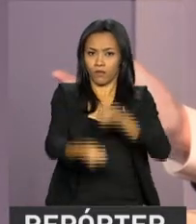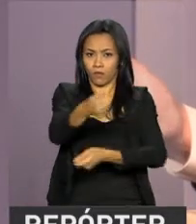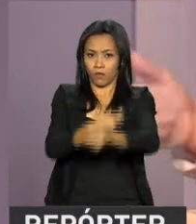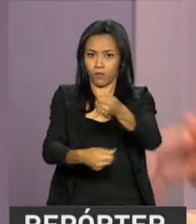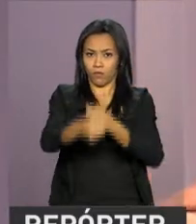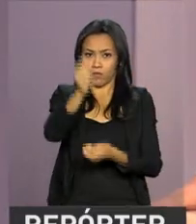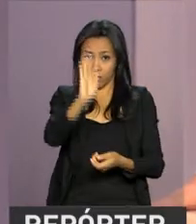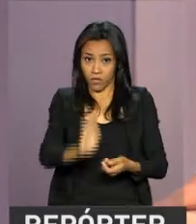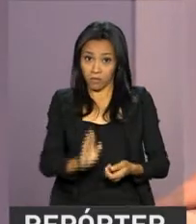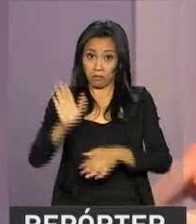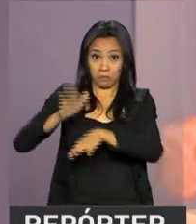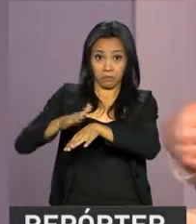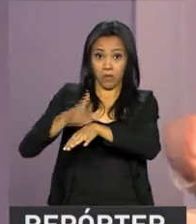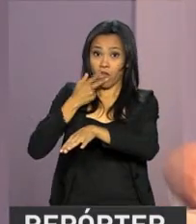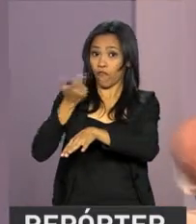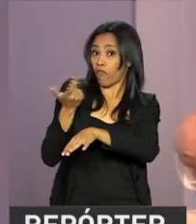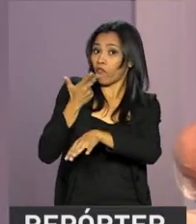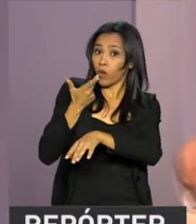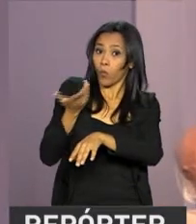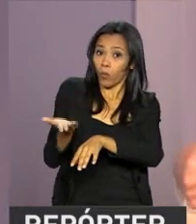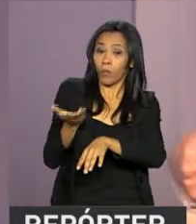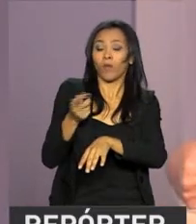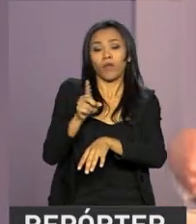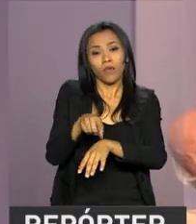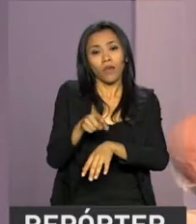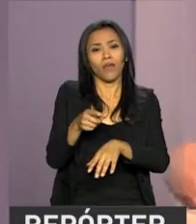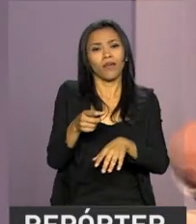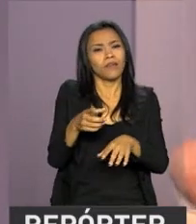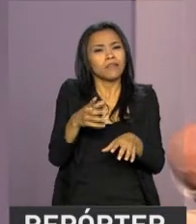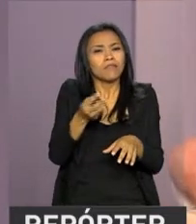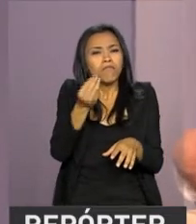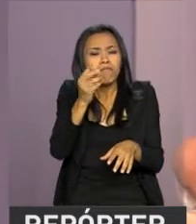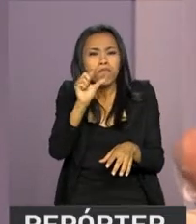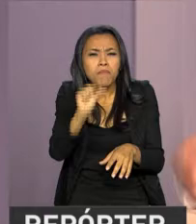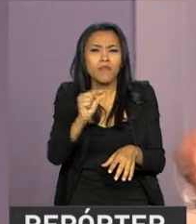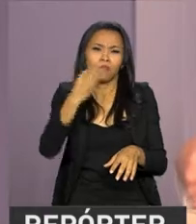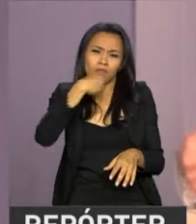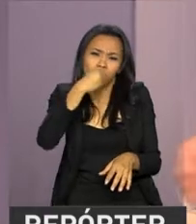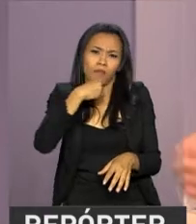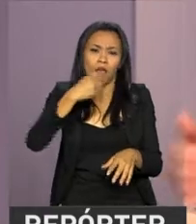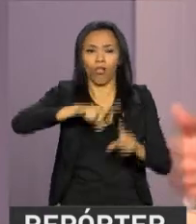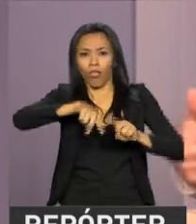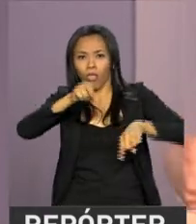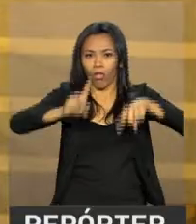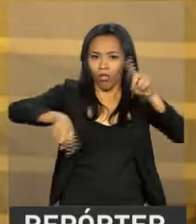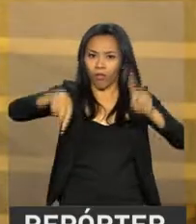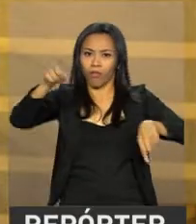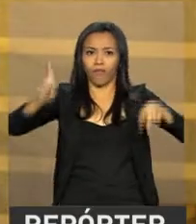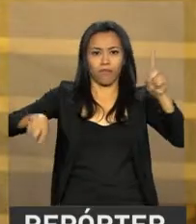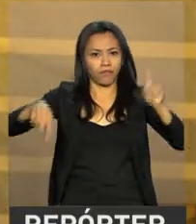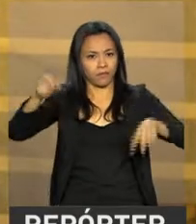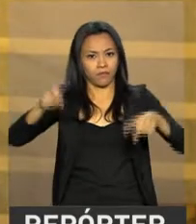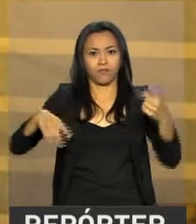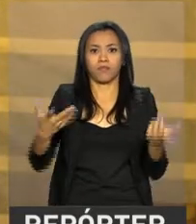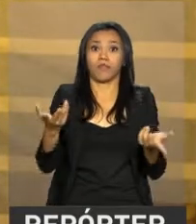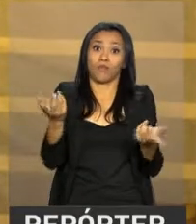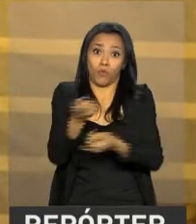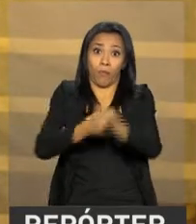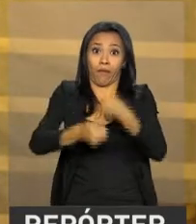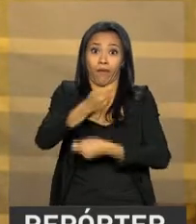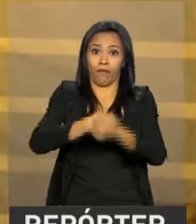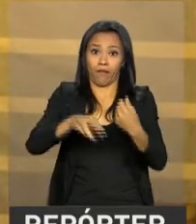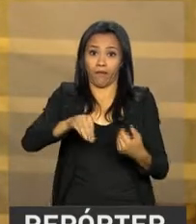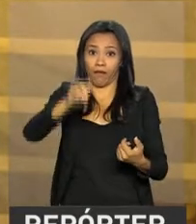que segundo ele a torna menos vulnerável às flutuações do mercado financeiro sobre o impacto de curto prazo